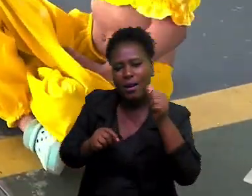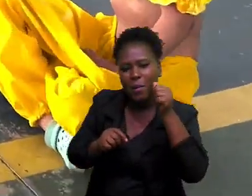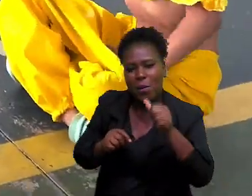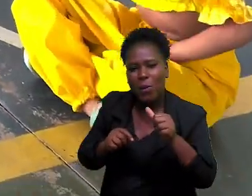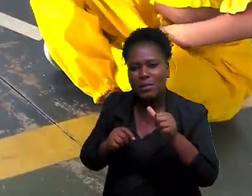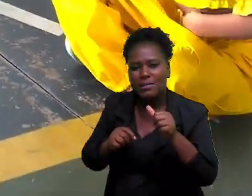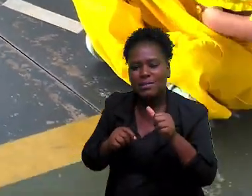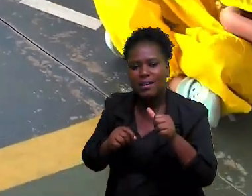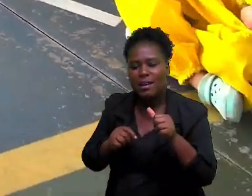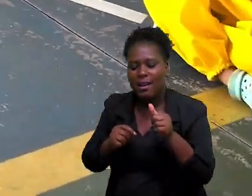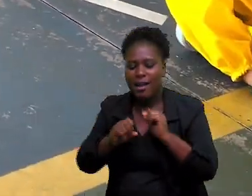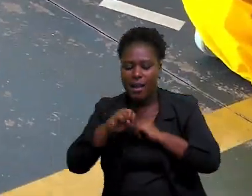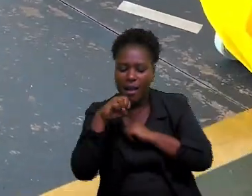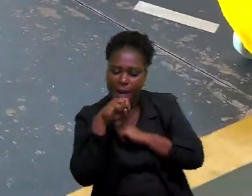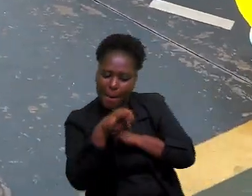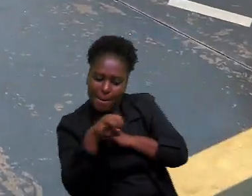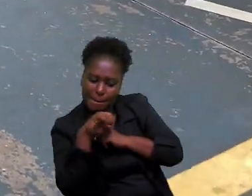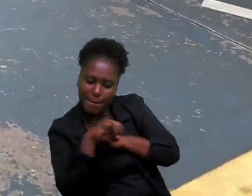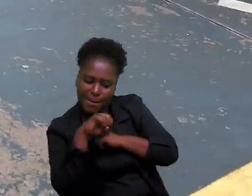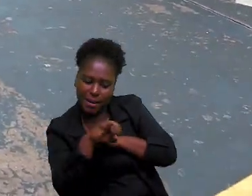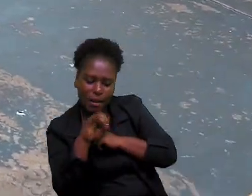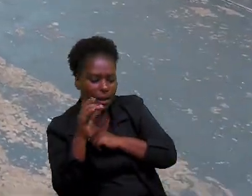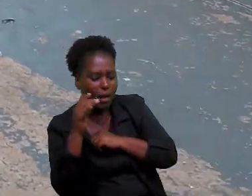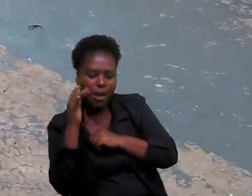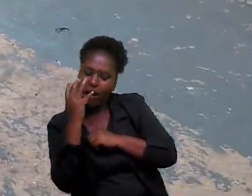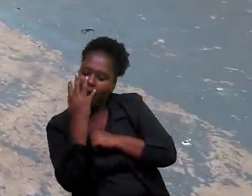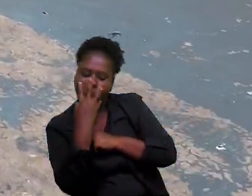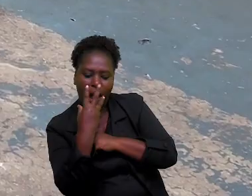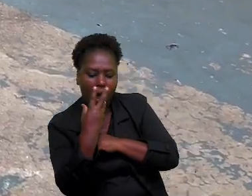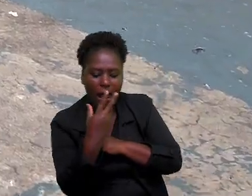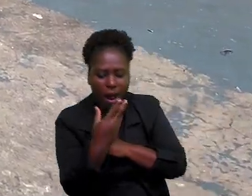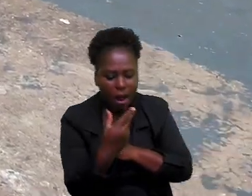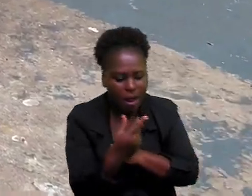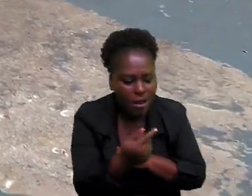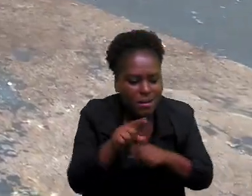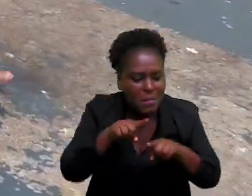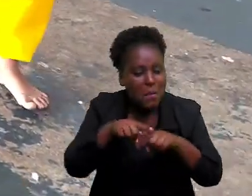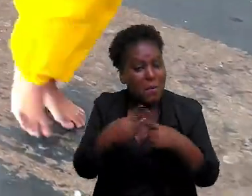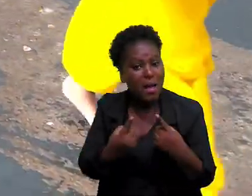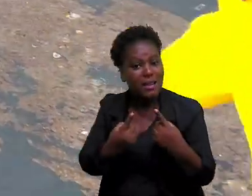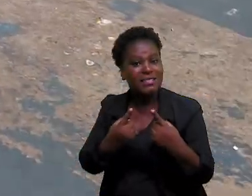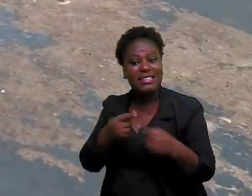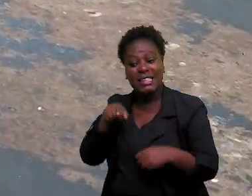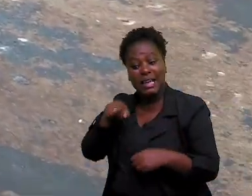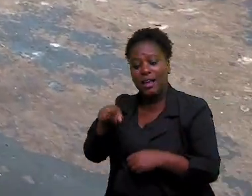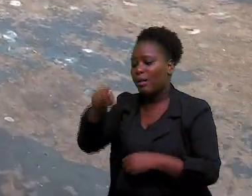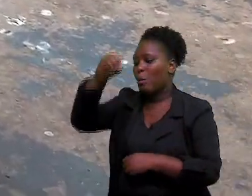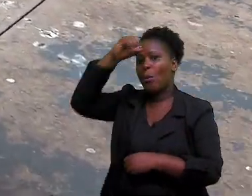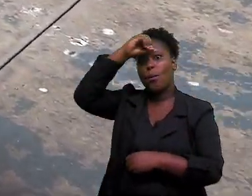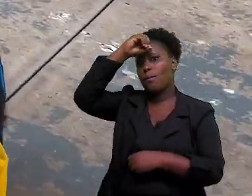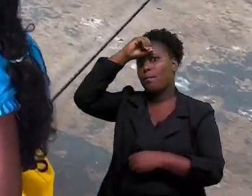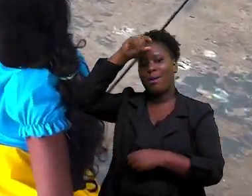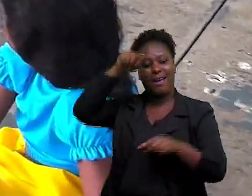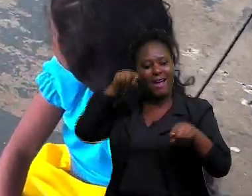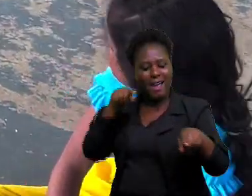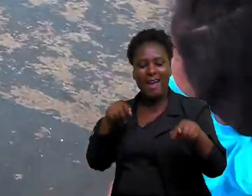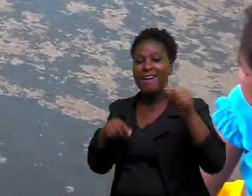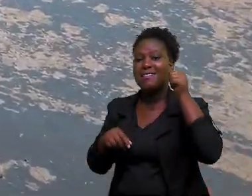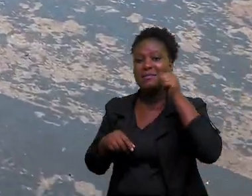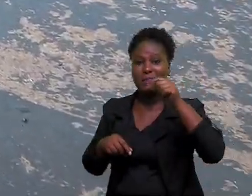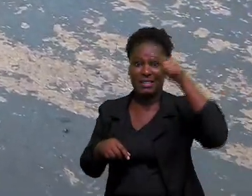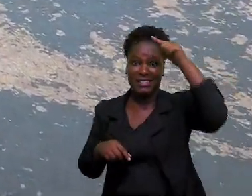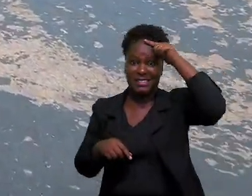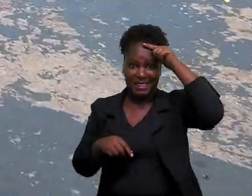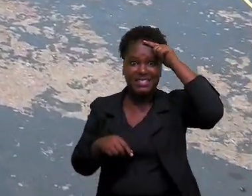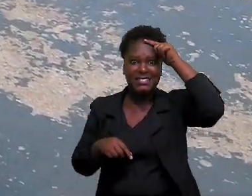princesa que está já comprometida. Com a ajuda do gênio, ele tenta passar por